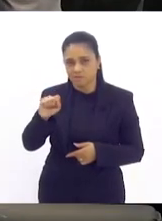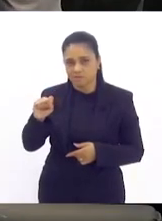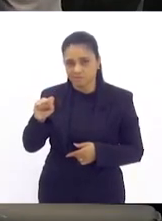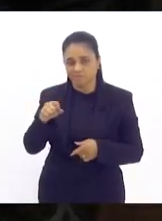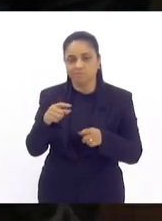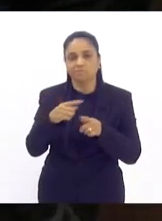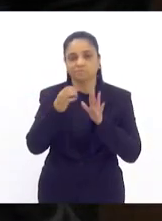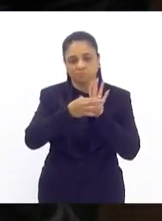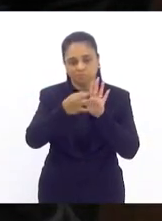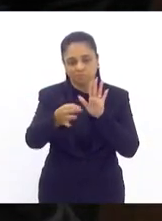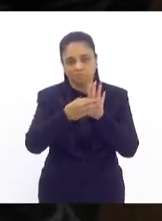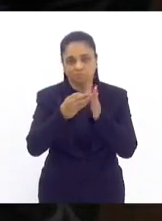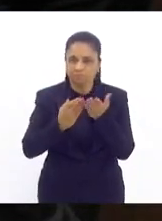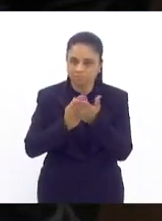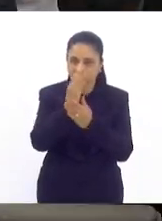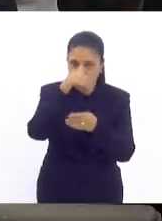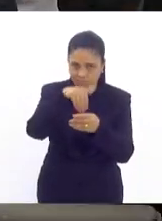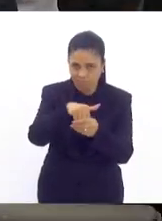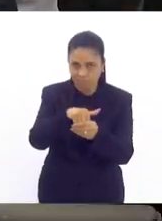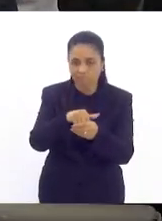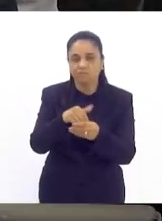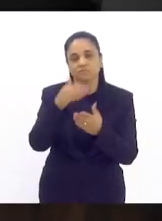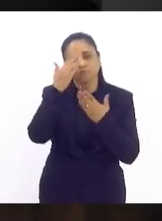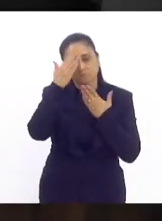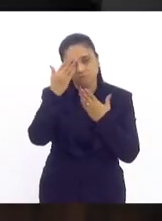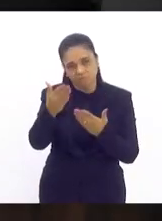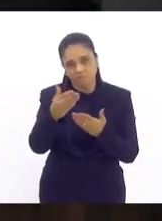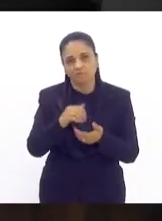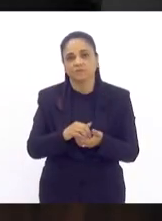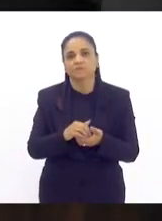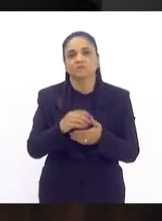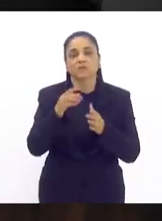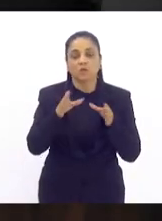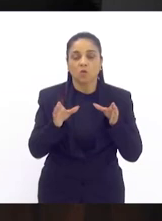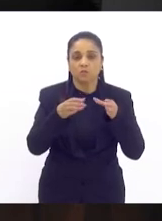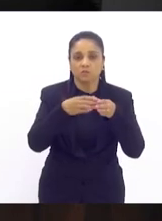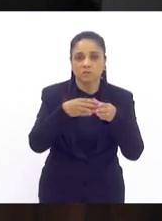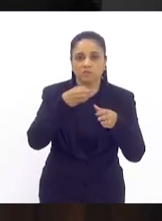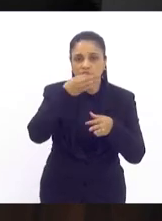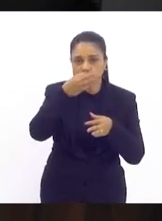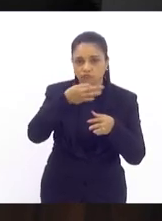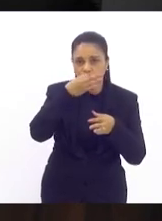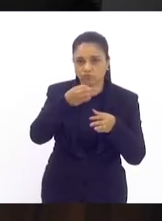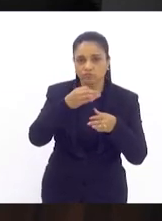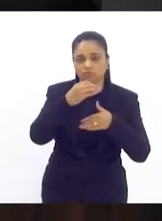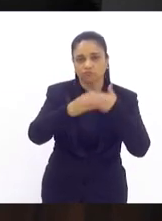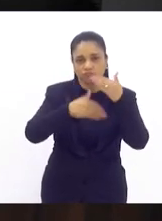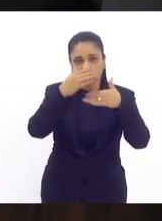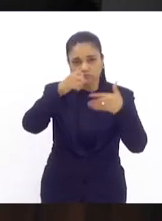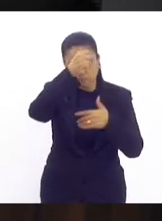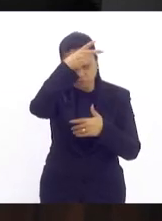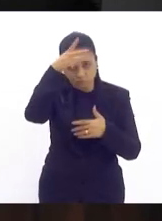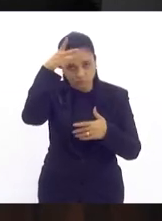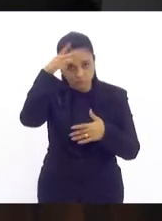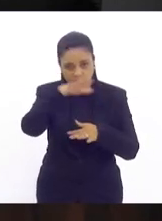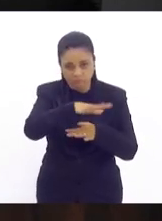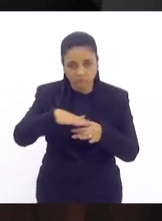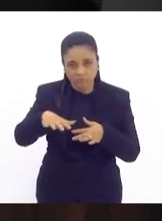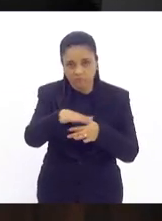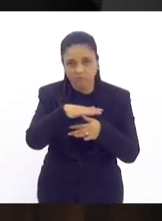parecer favorável senhor presidente Obrigado Deputado Val pela comissão de assuntos municipais de desenvolvimento Regional